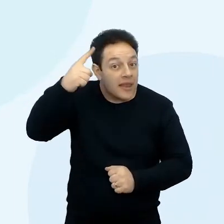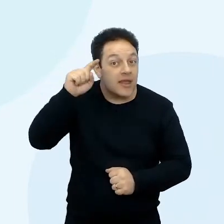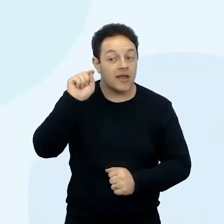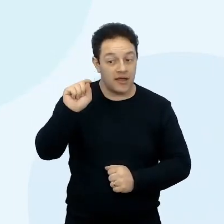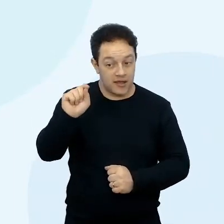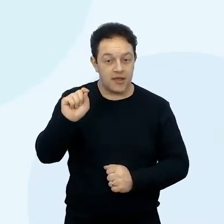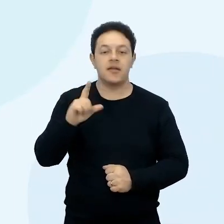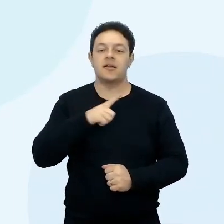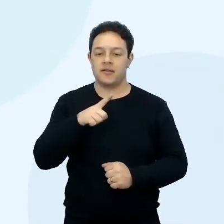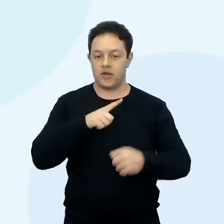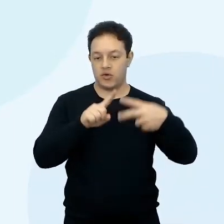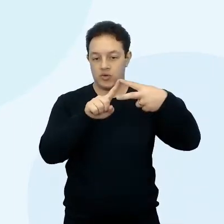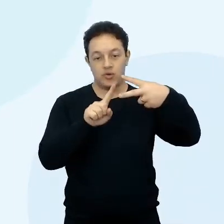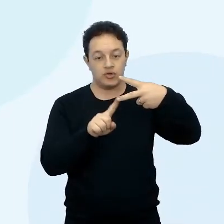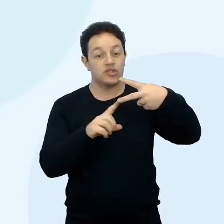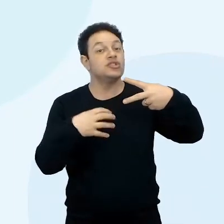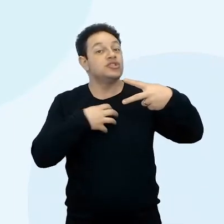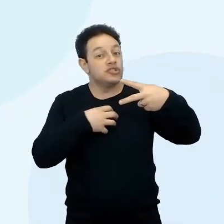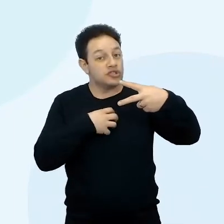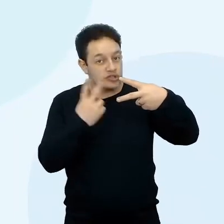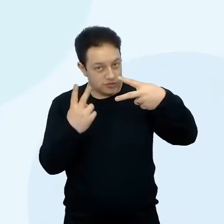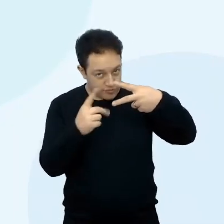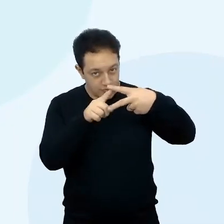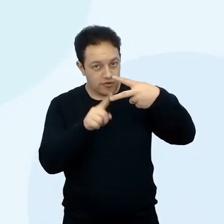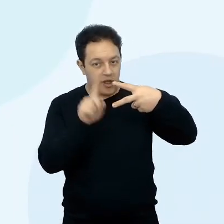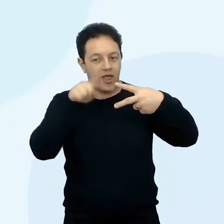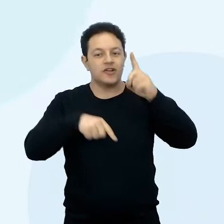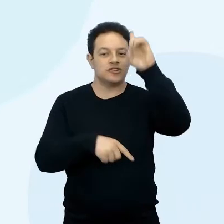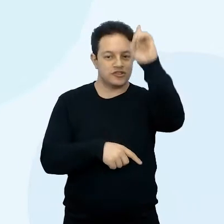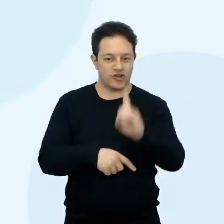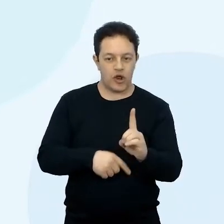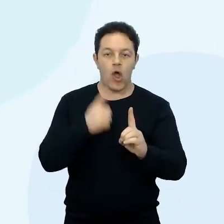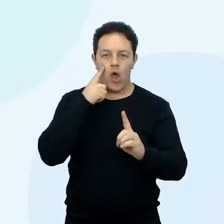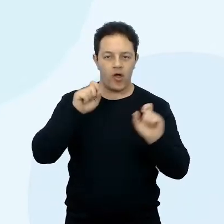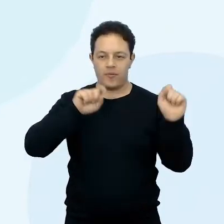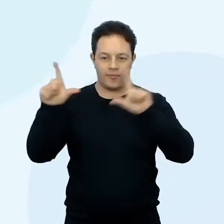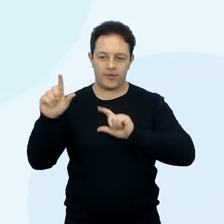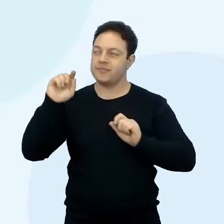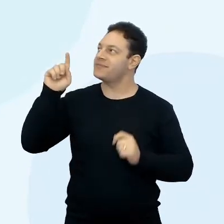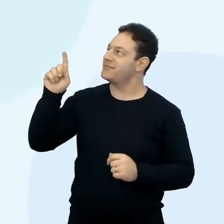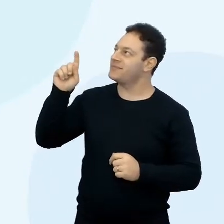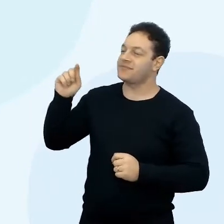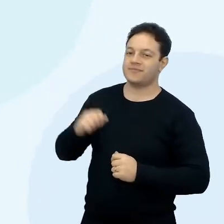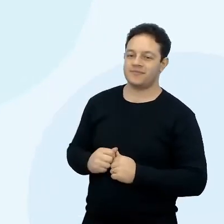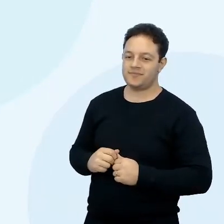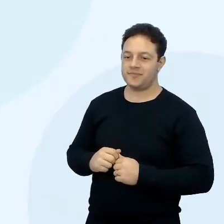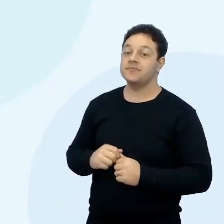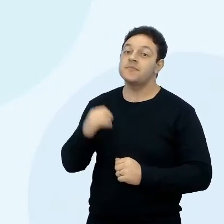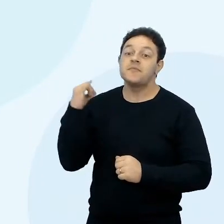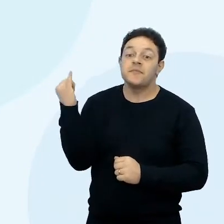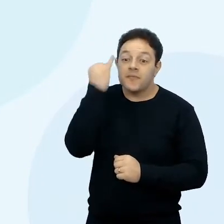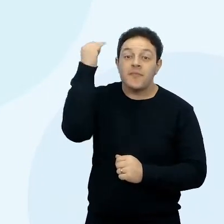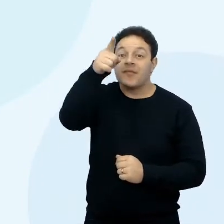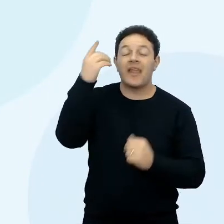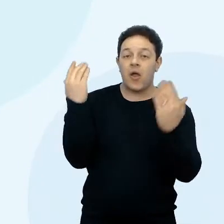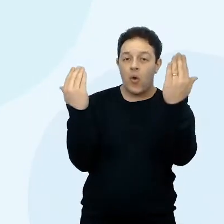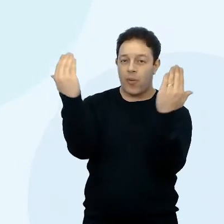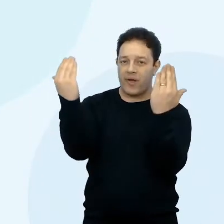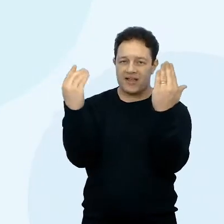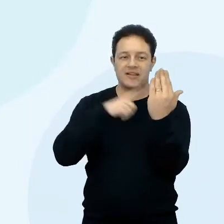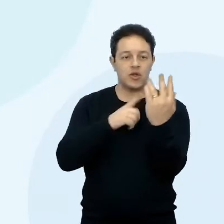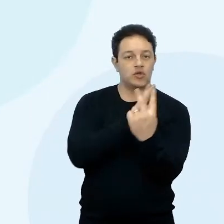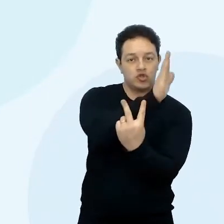vocês que nós temos dois tipos de diretor. Preciso passar esse slide aqui antes, porque é super importante a gente fazer esse